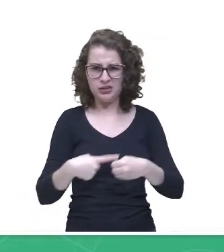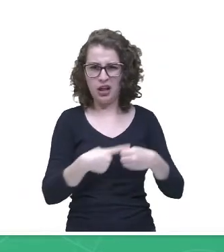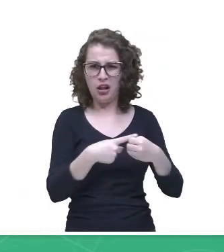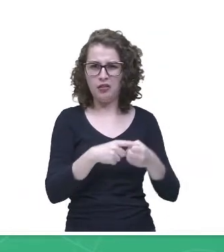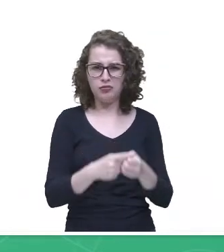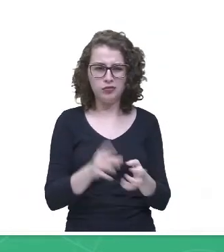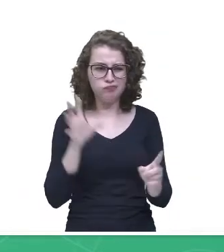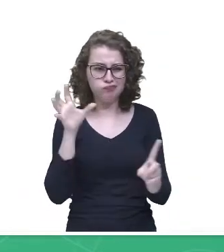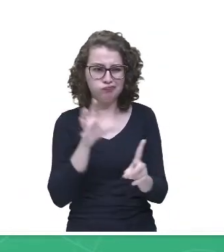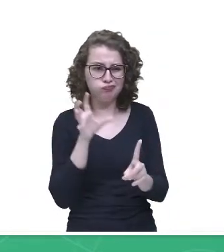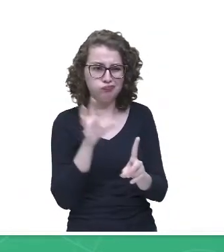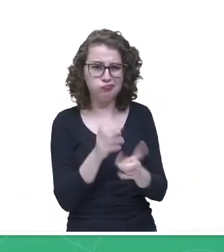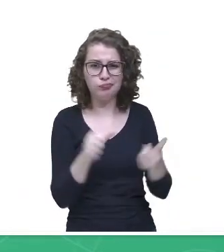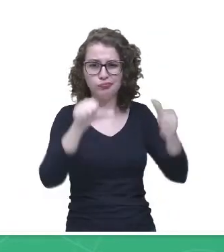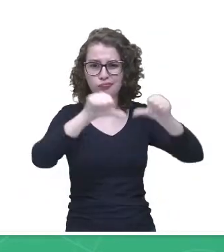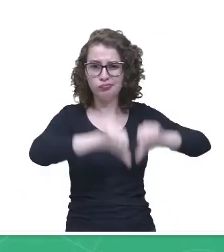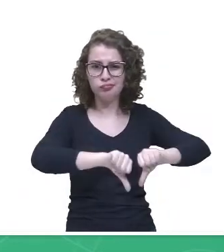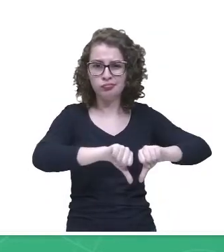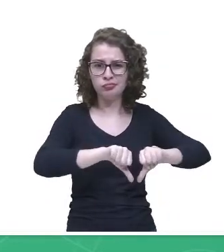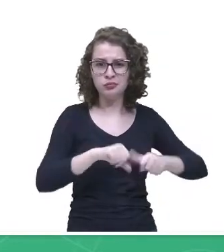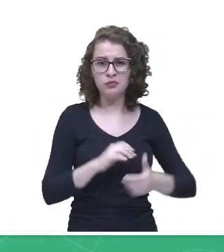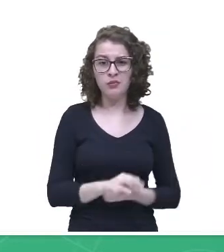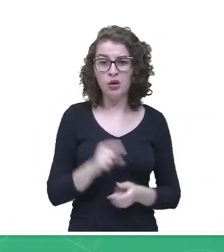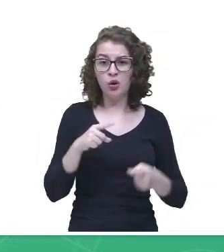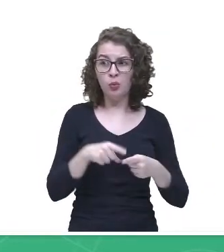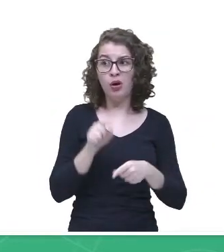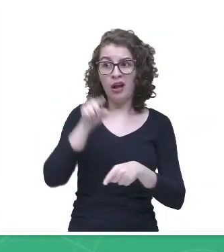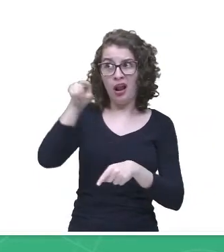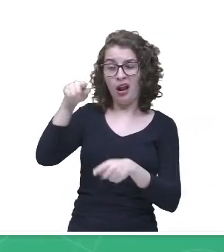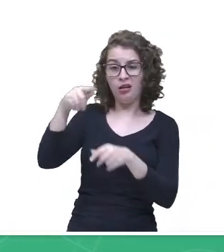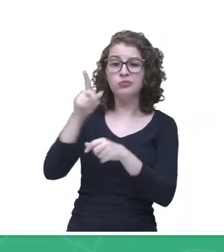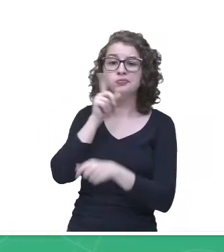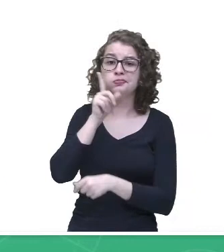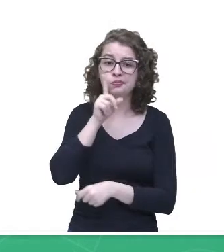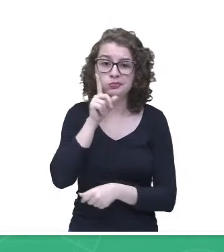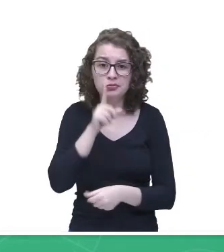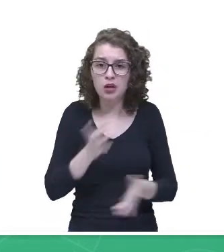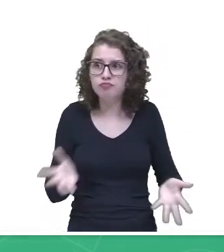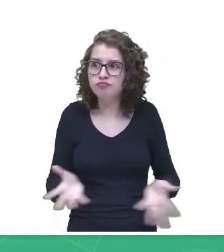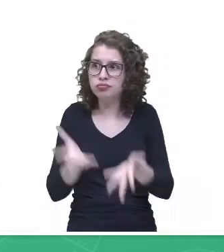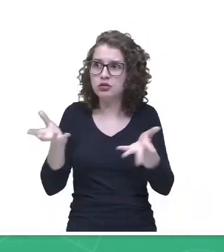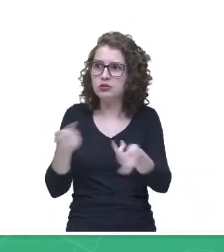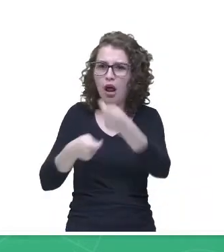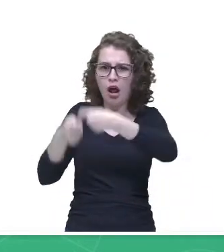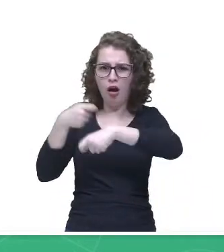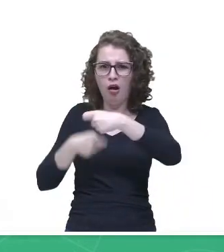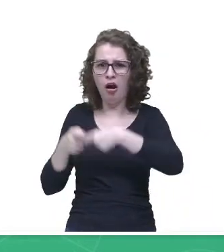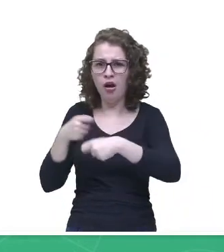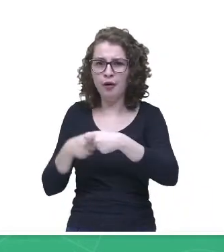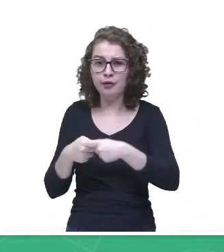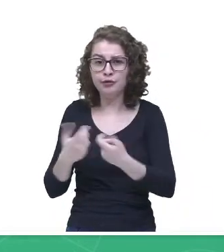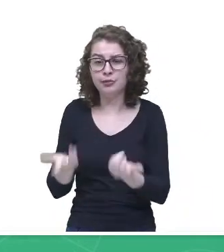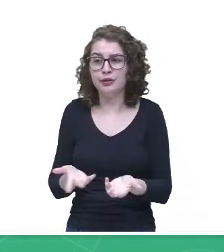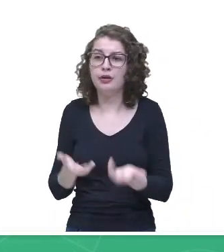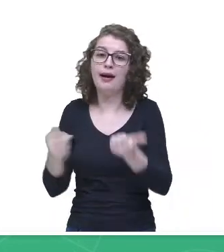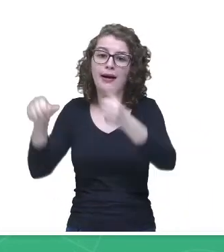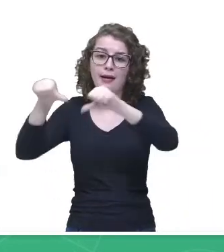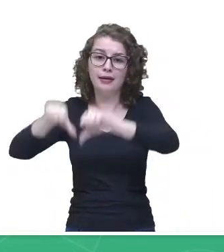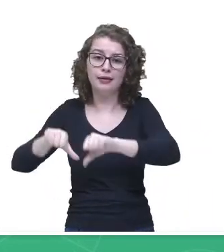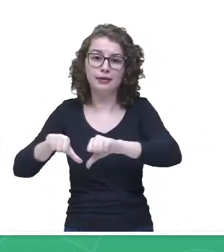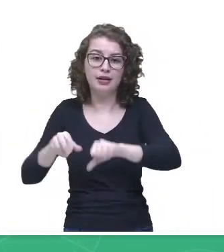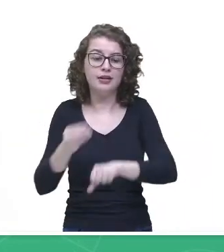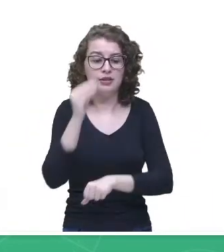todo investimento, né, estava ali naquele momento, né, naquele momento de crise. Tá